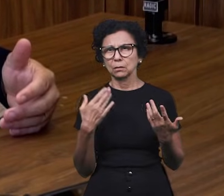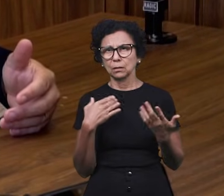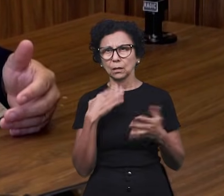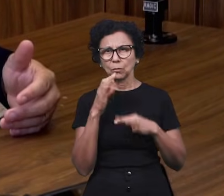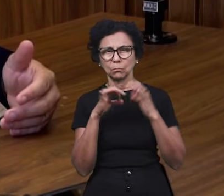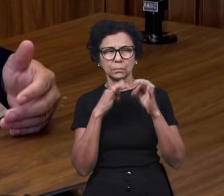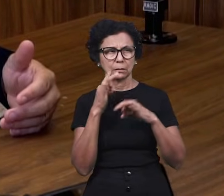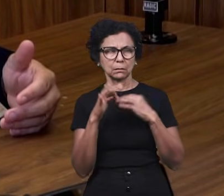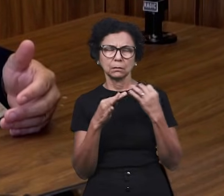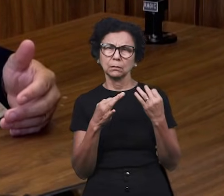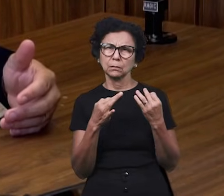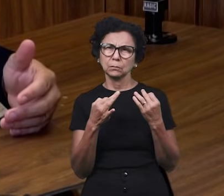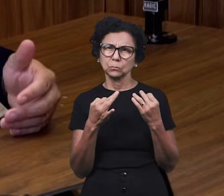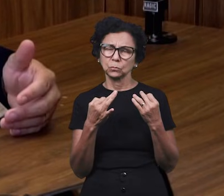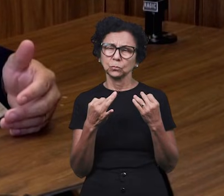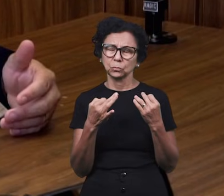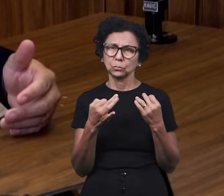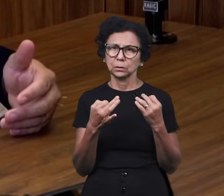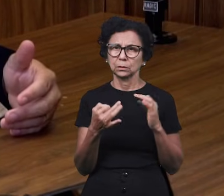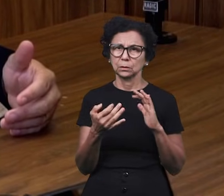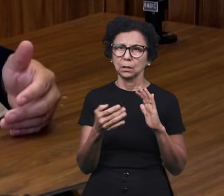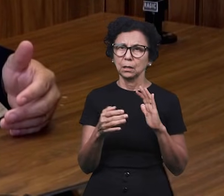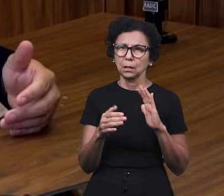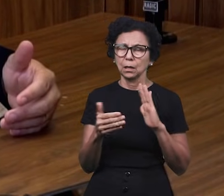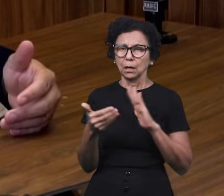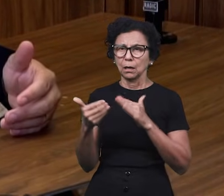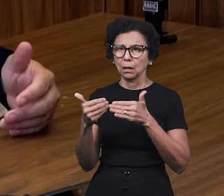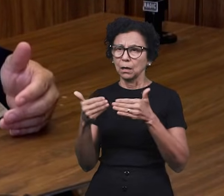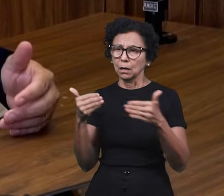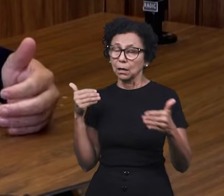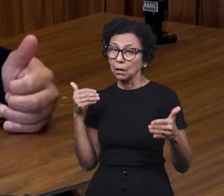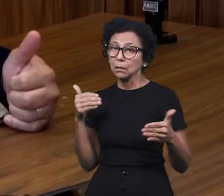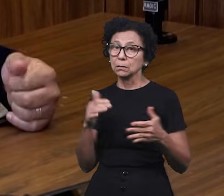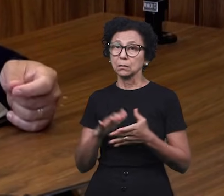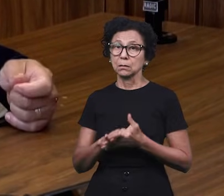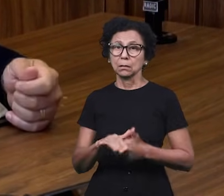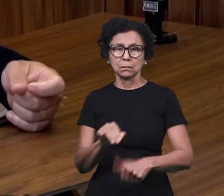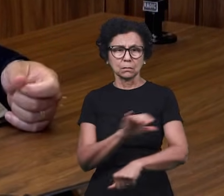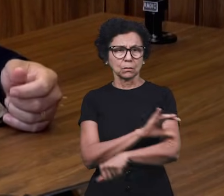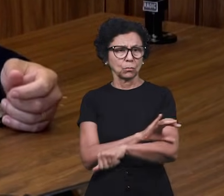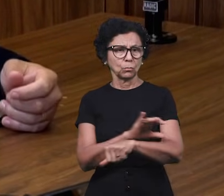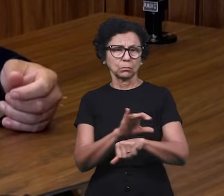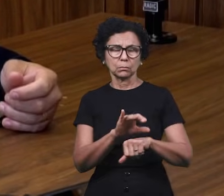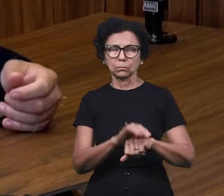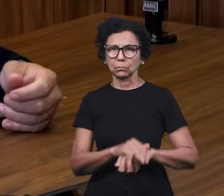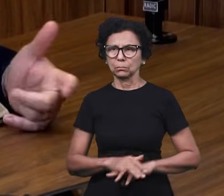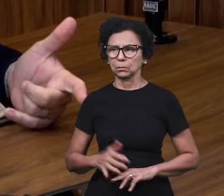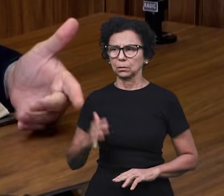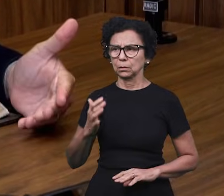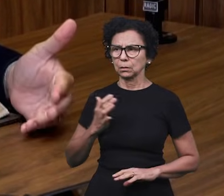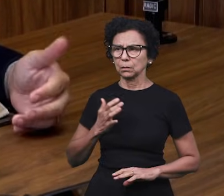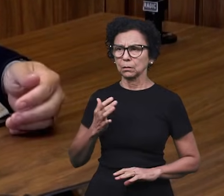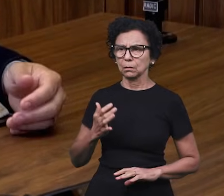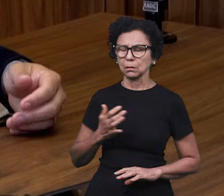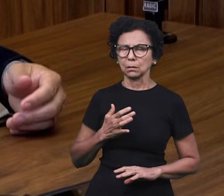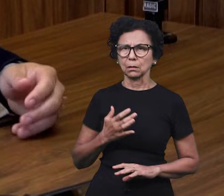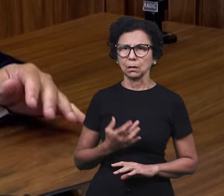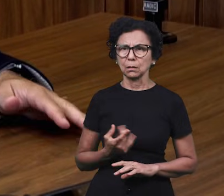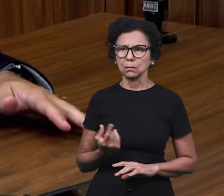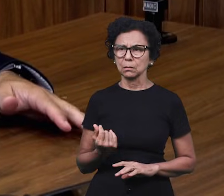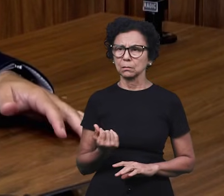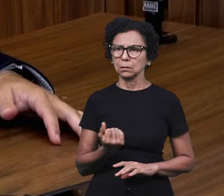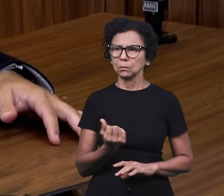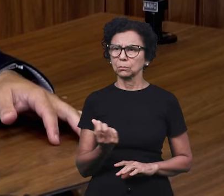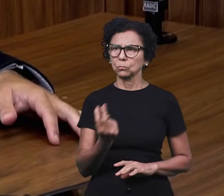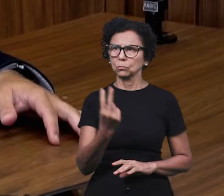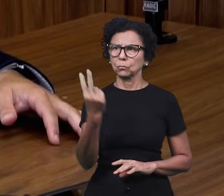né? Você tinha essa dominação, essa cultura, a busca da riqueza, né? Do valor que se colocava, não só